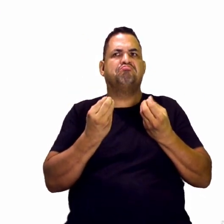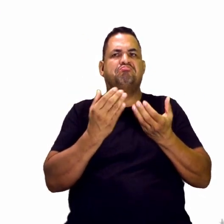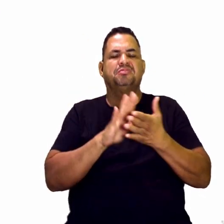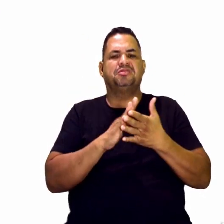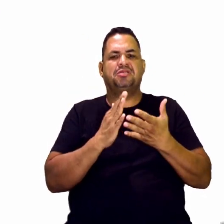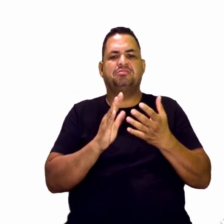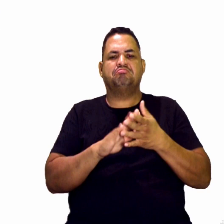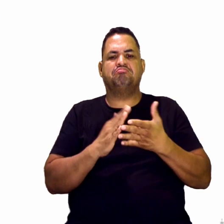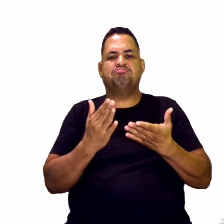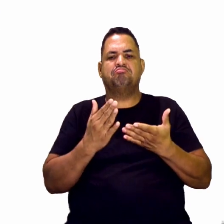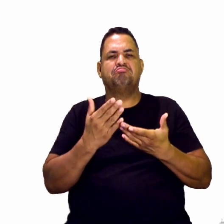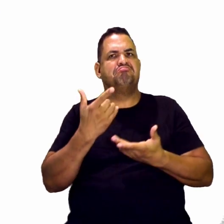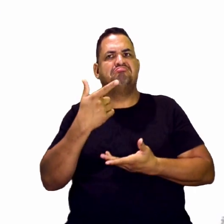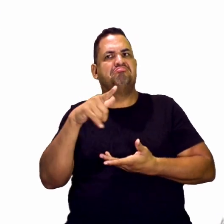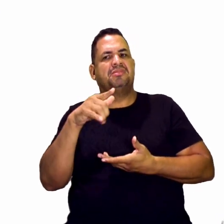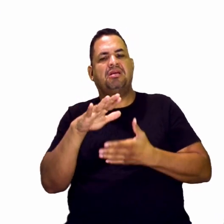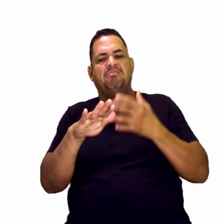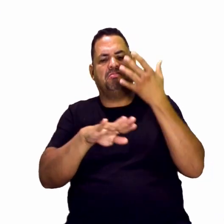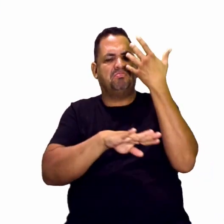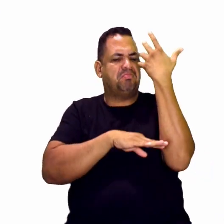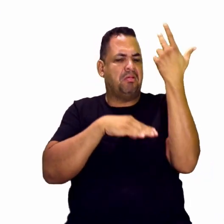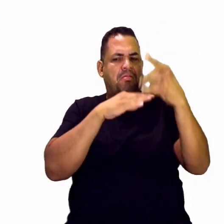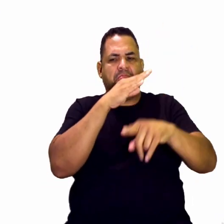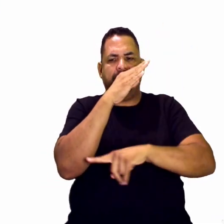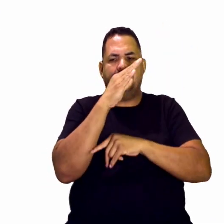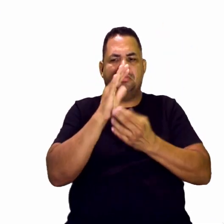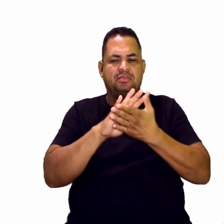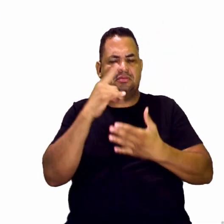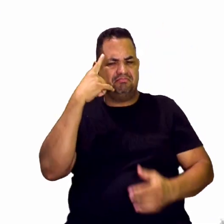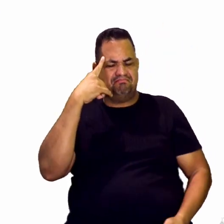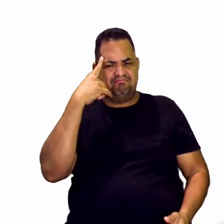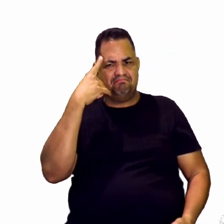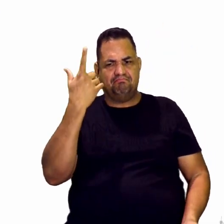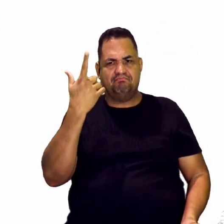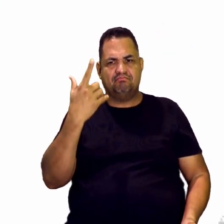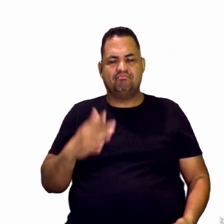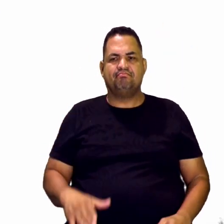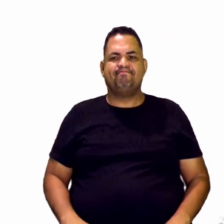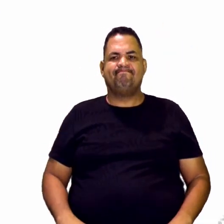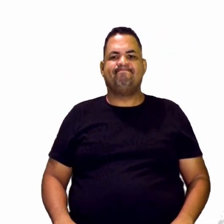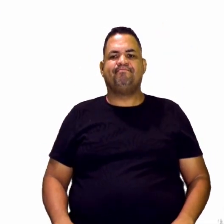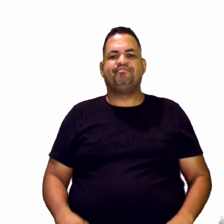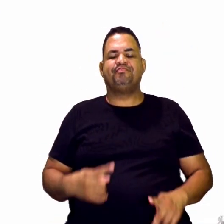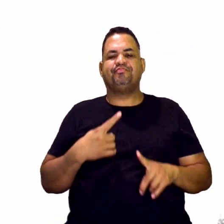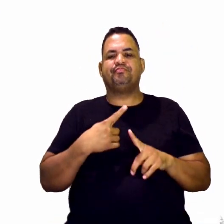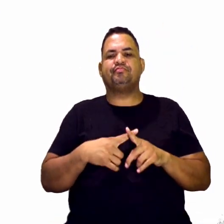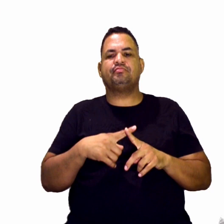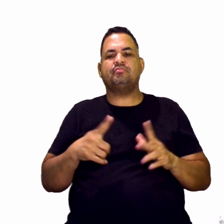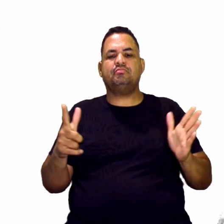tinha, que não ia ter aqui por causa disso, né? Até porque papel ele é